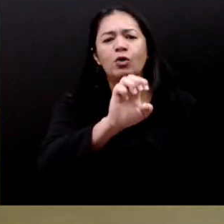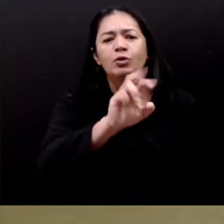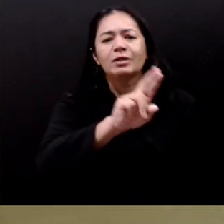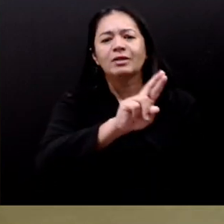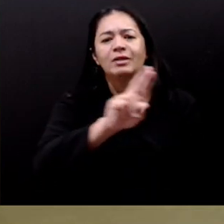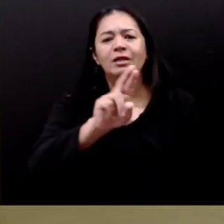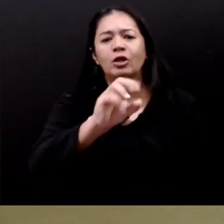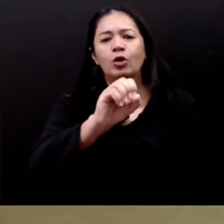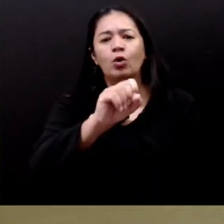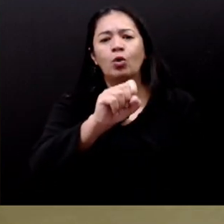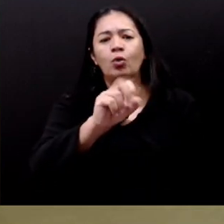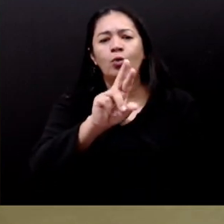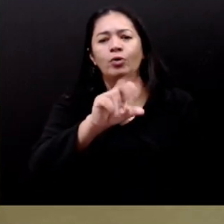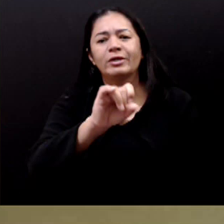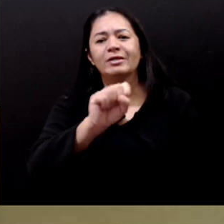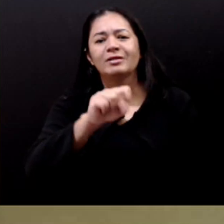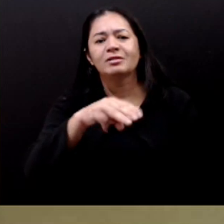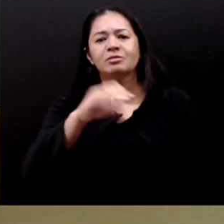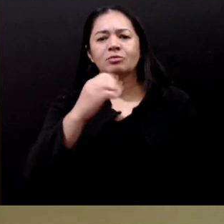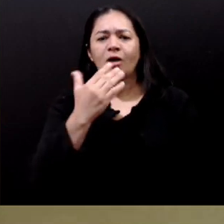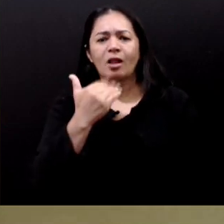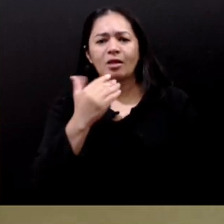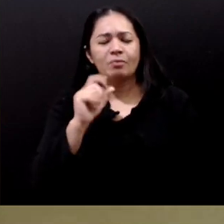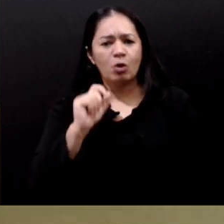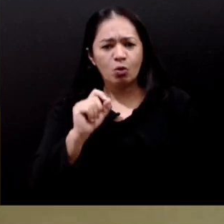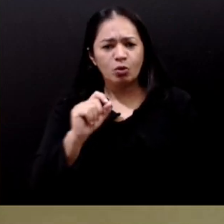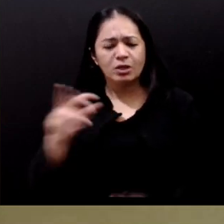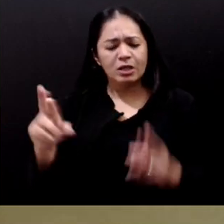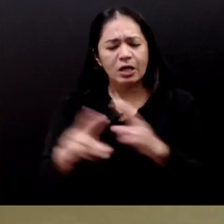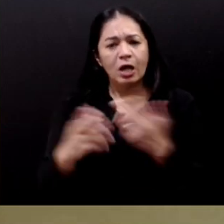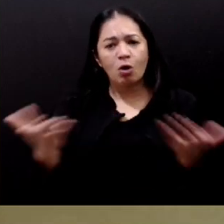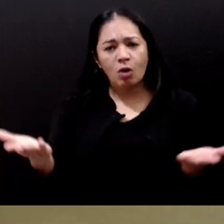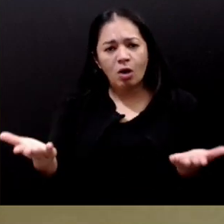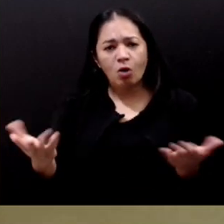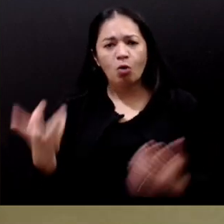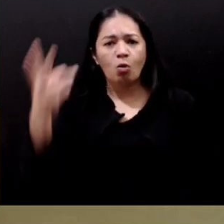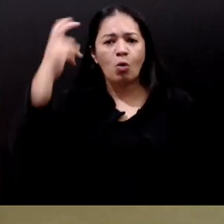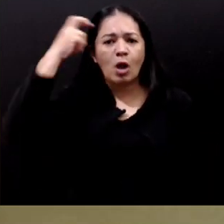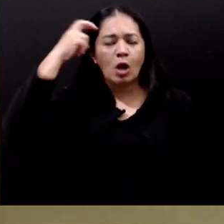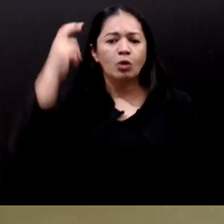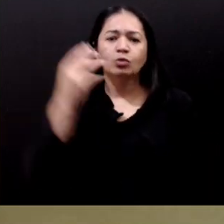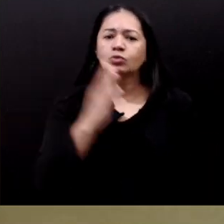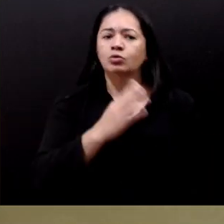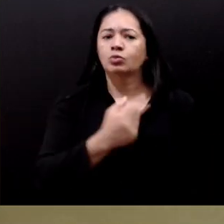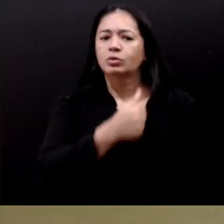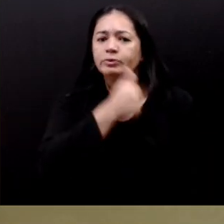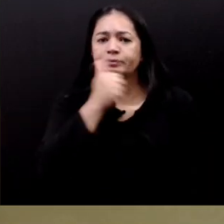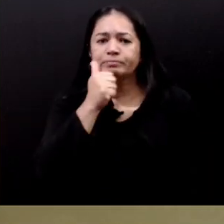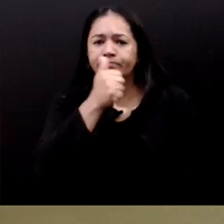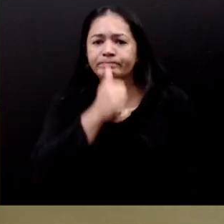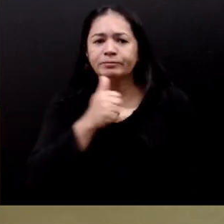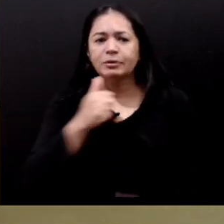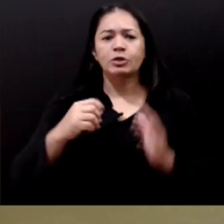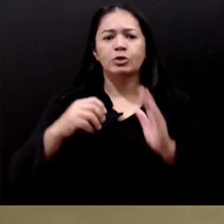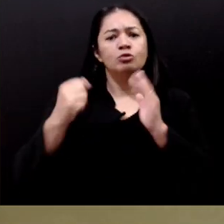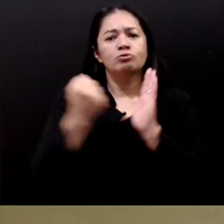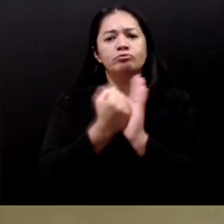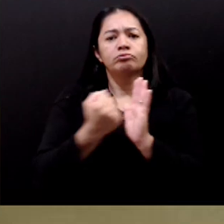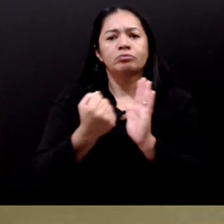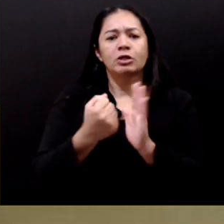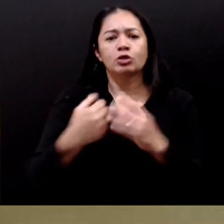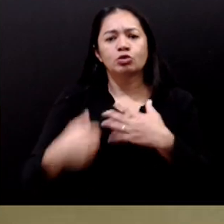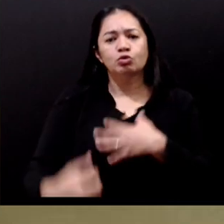a relação do terrorismo alimentar com a cultura da dieta e os impactos no comportamento alimentar? Porque